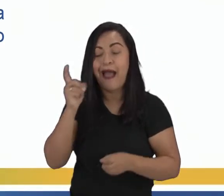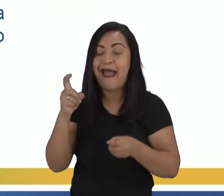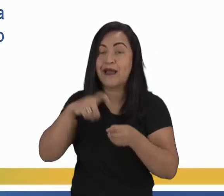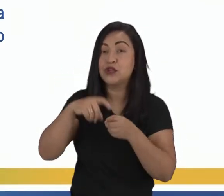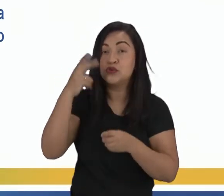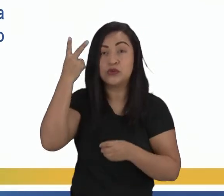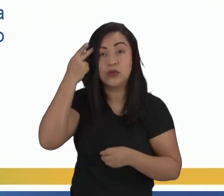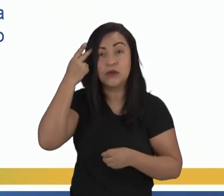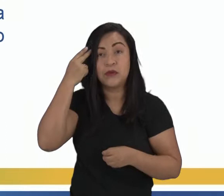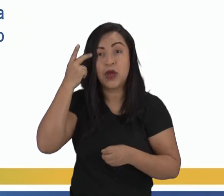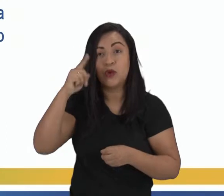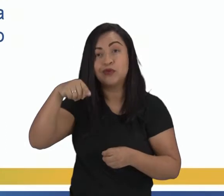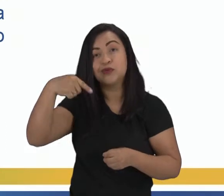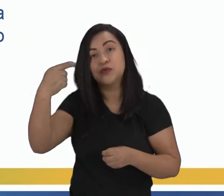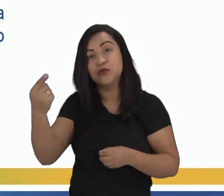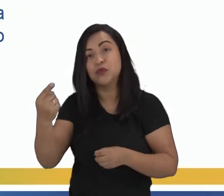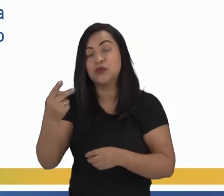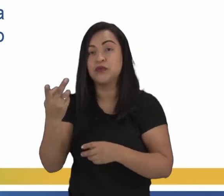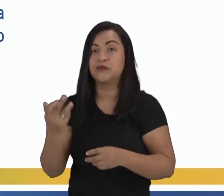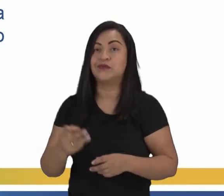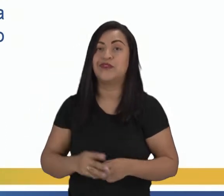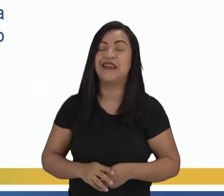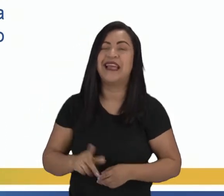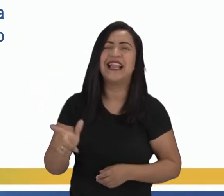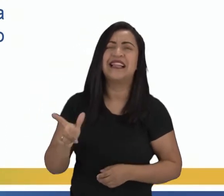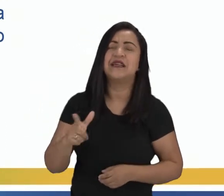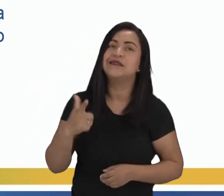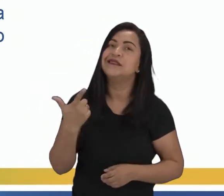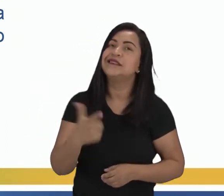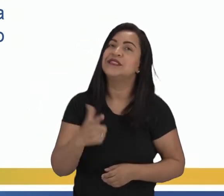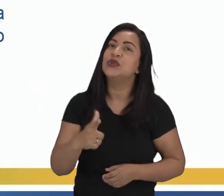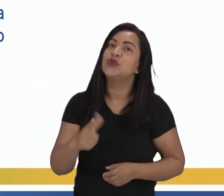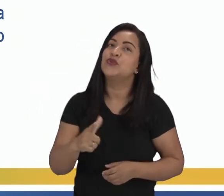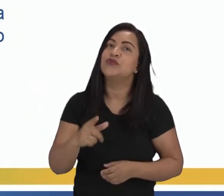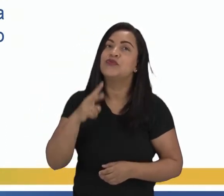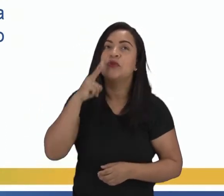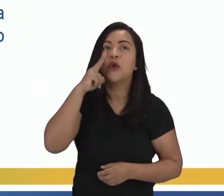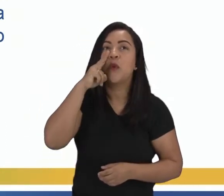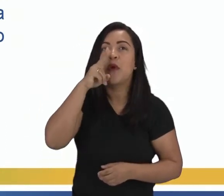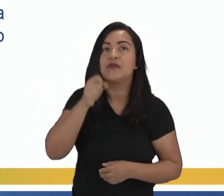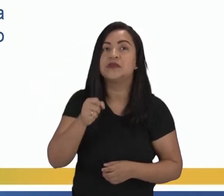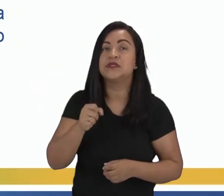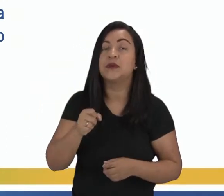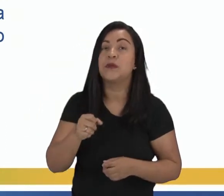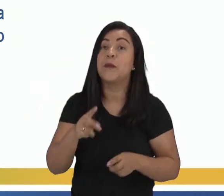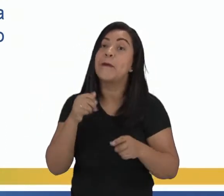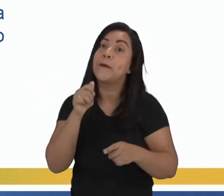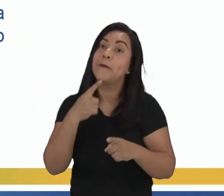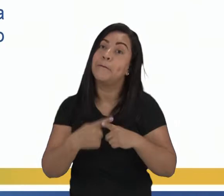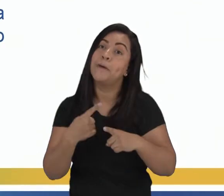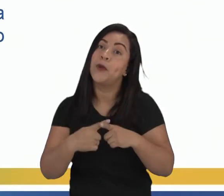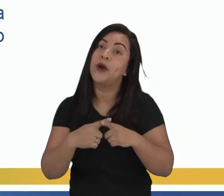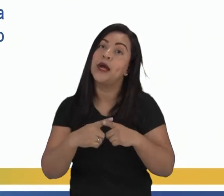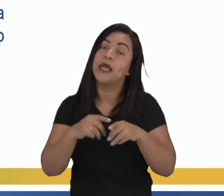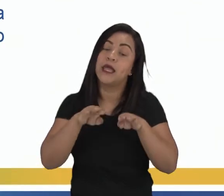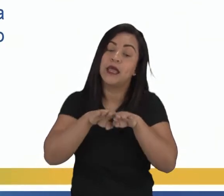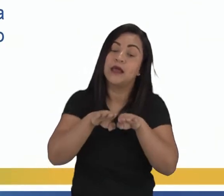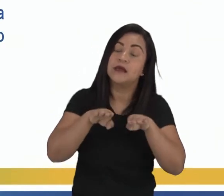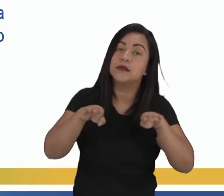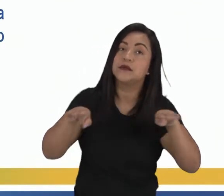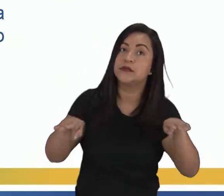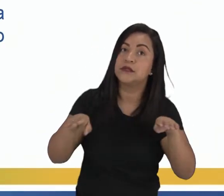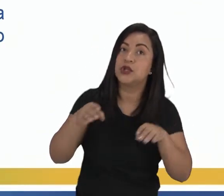ela não tem uma fórmula específica para determinação. Quando a superfície é plana, nós temos a normal igual ao módulo